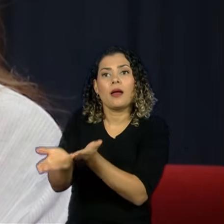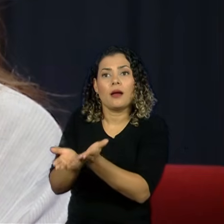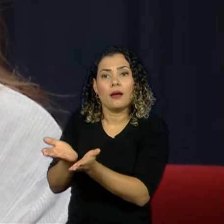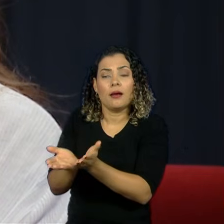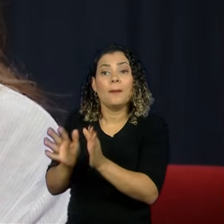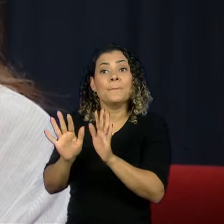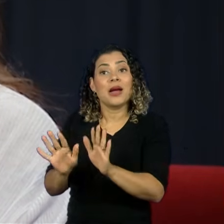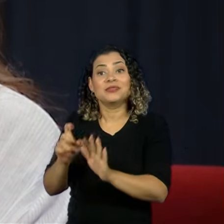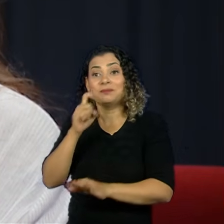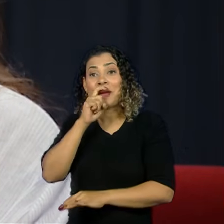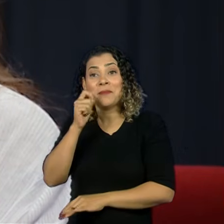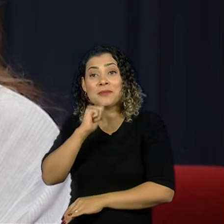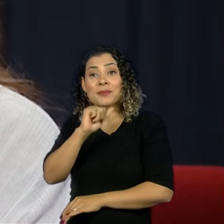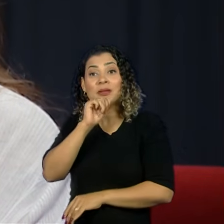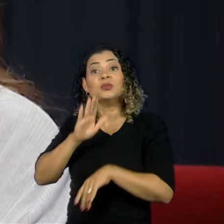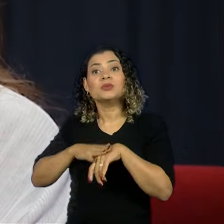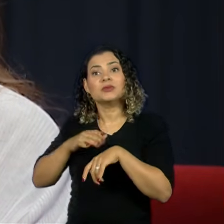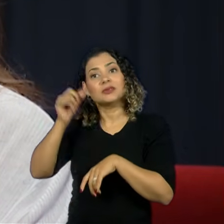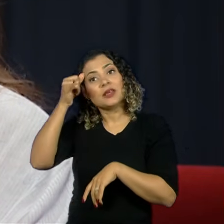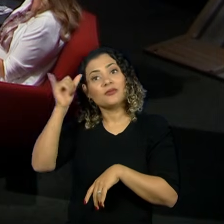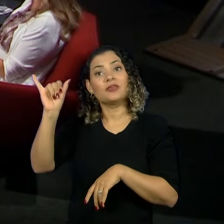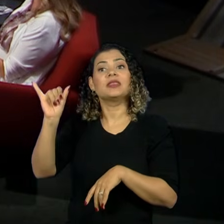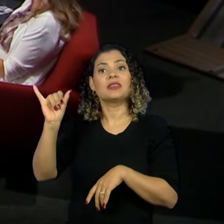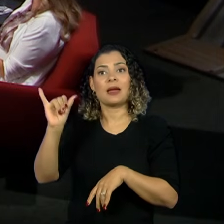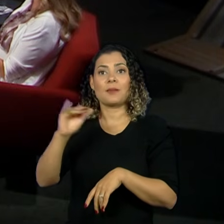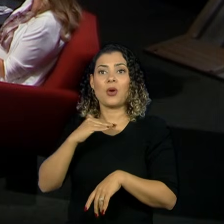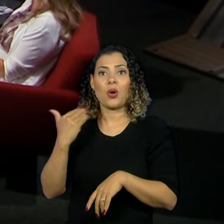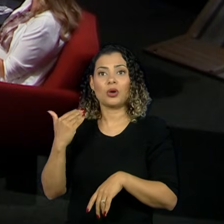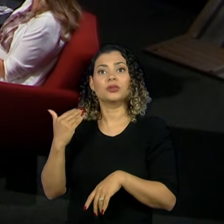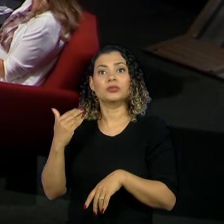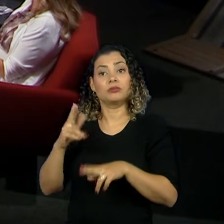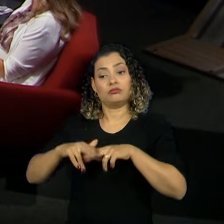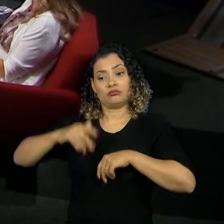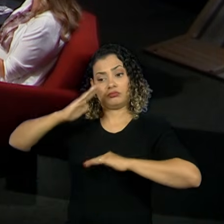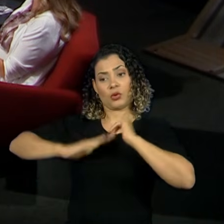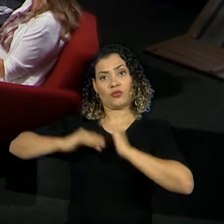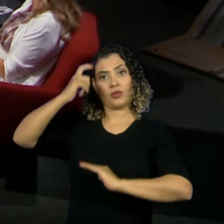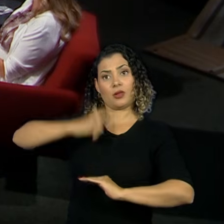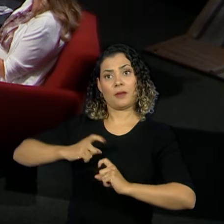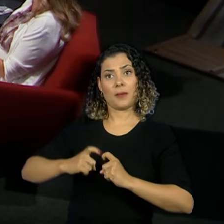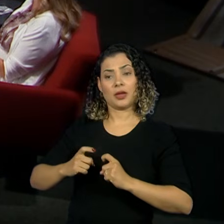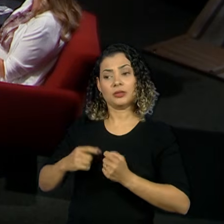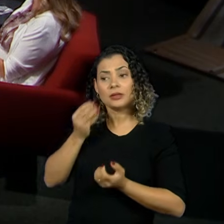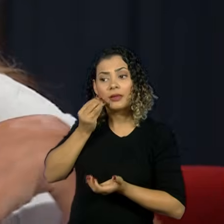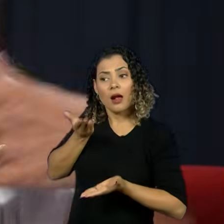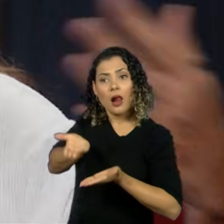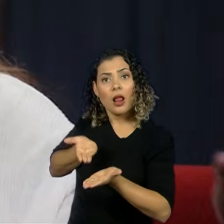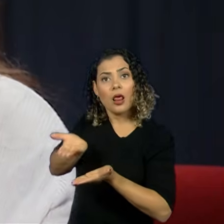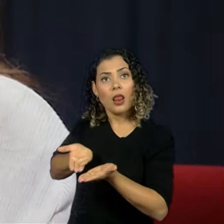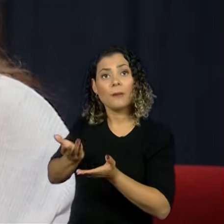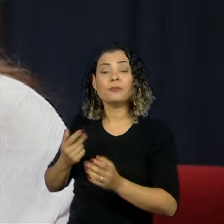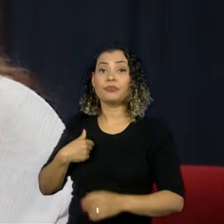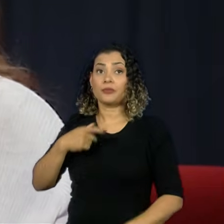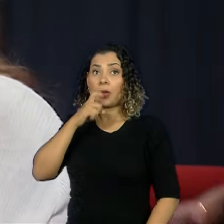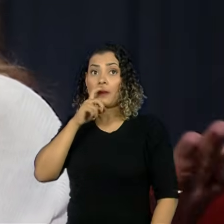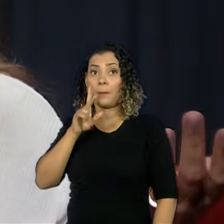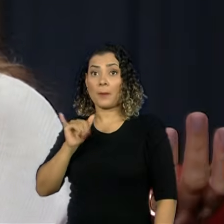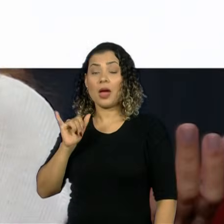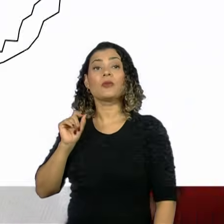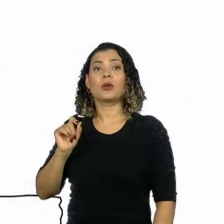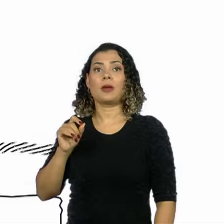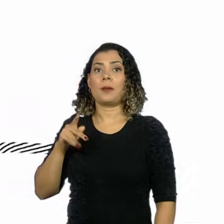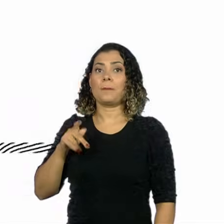pais, no sentido de evitar a morte deles. Como médicos? Como médicos, e viabilizar isso. Porque meu pai teve uma pancreatite